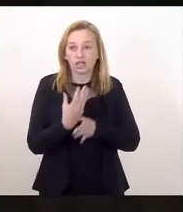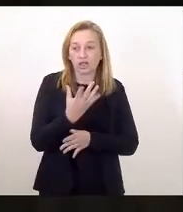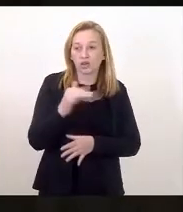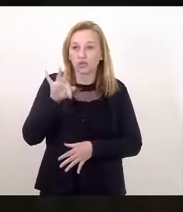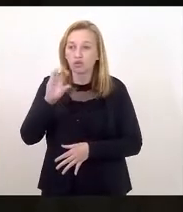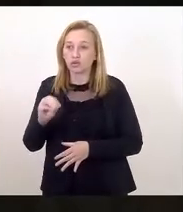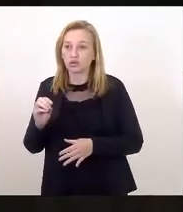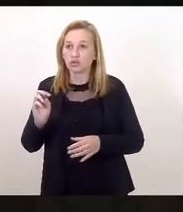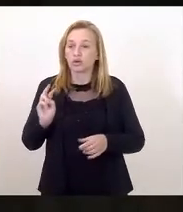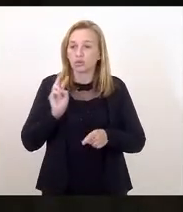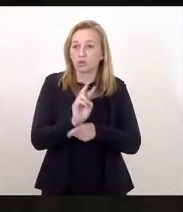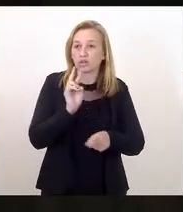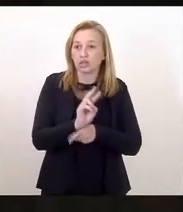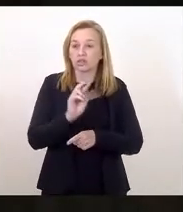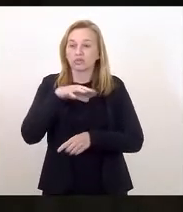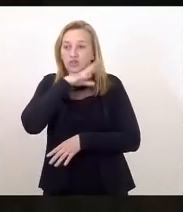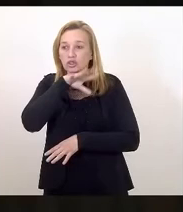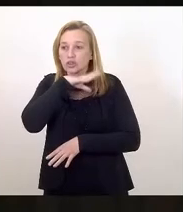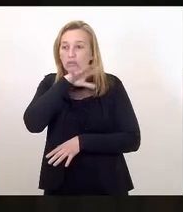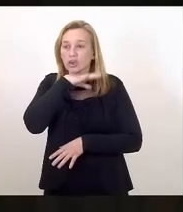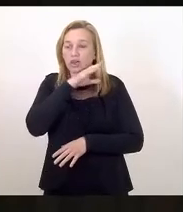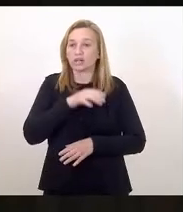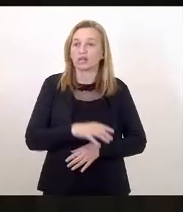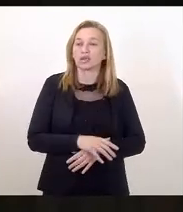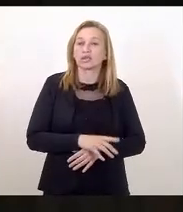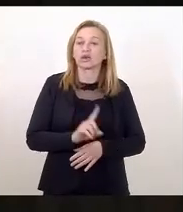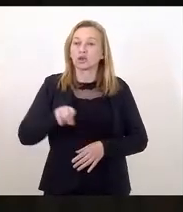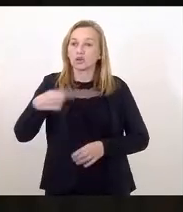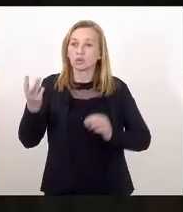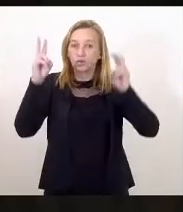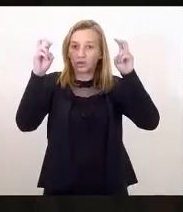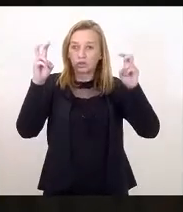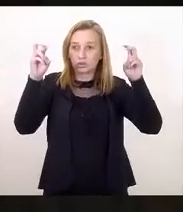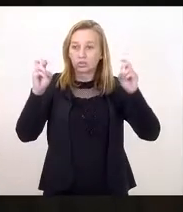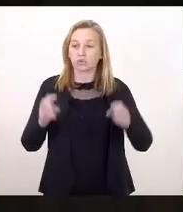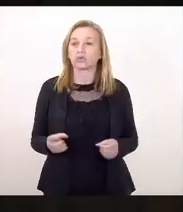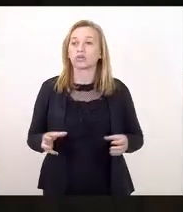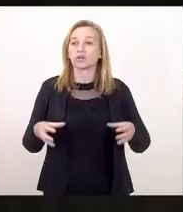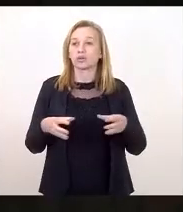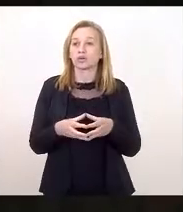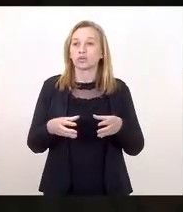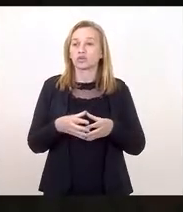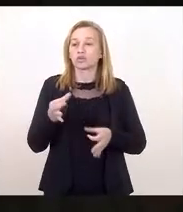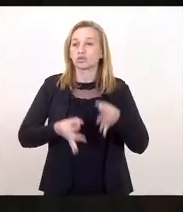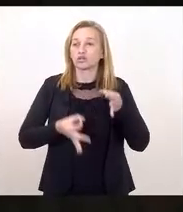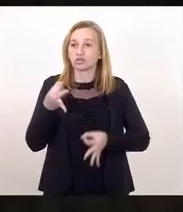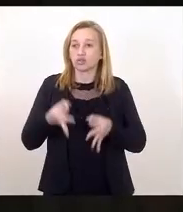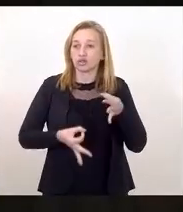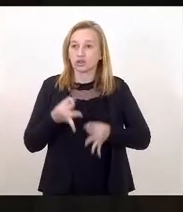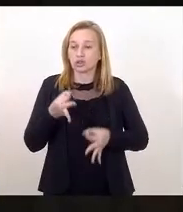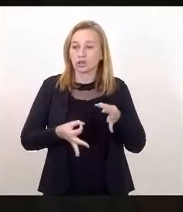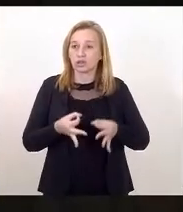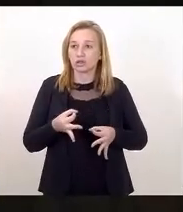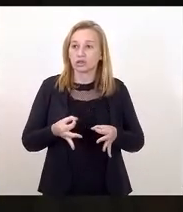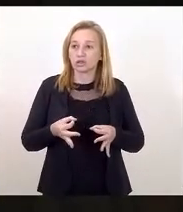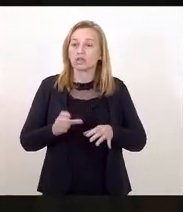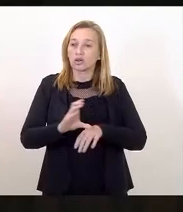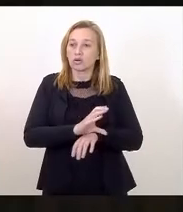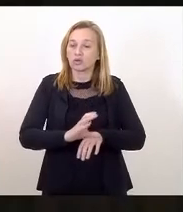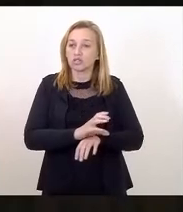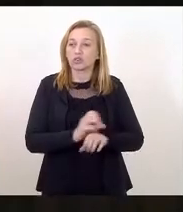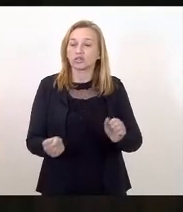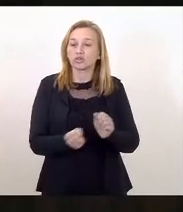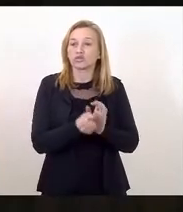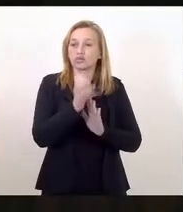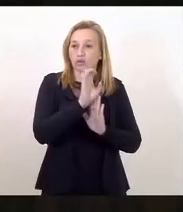Estadual de Proteção dos Animais, FEPA e da Outras Providências, parecer da Comissão de Constituição e Justiça, pela Constitucionalidade